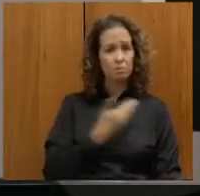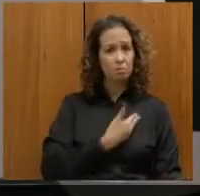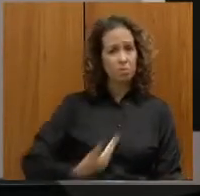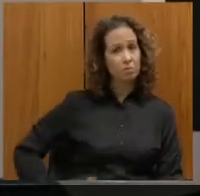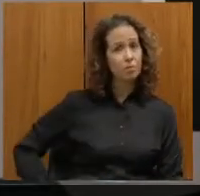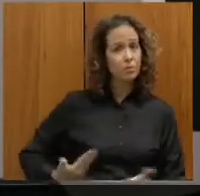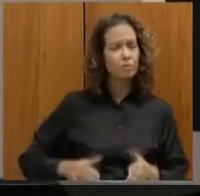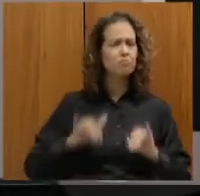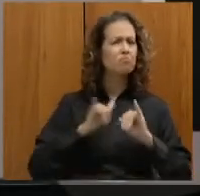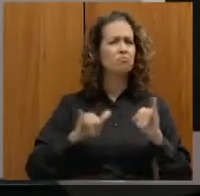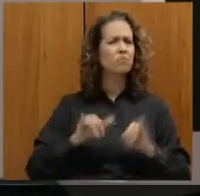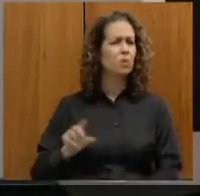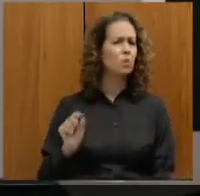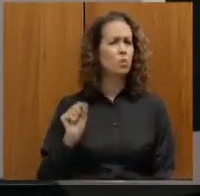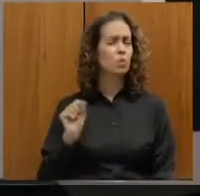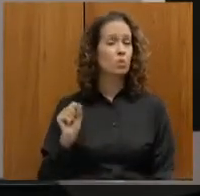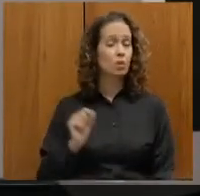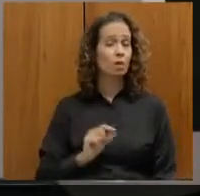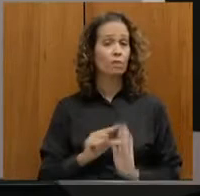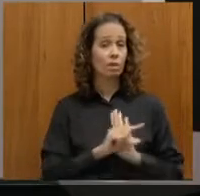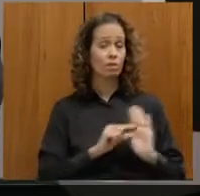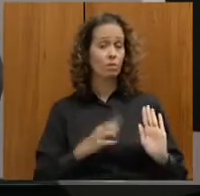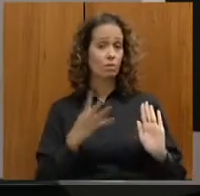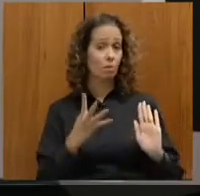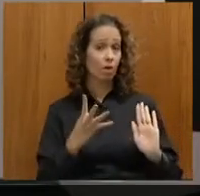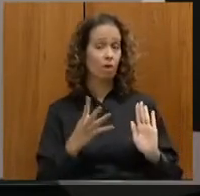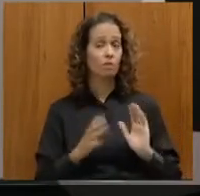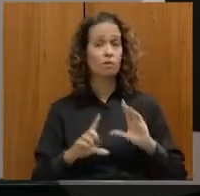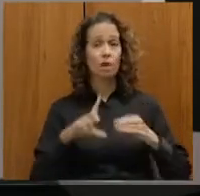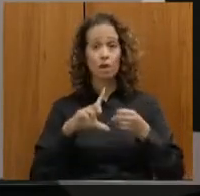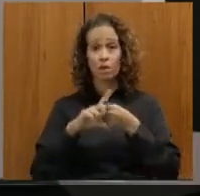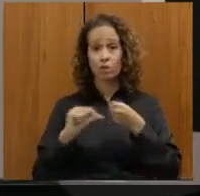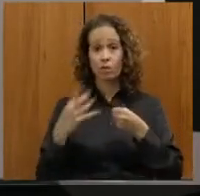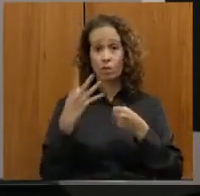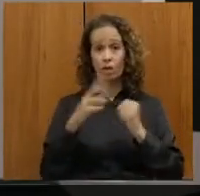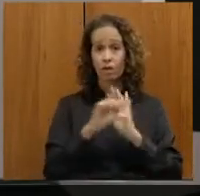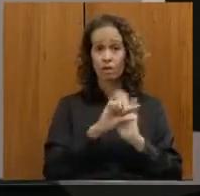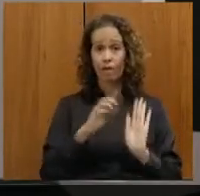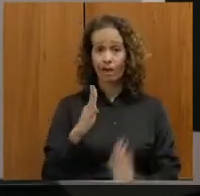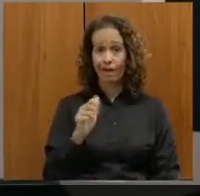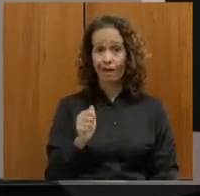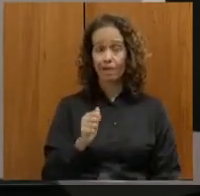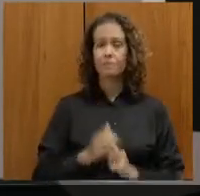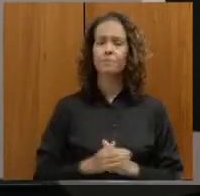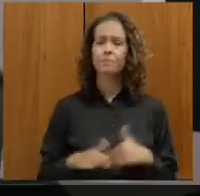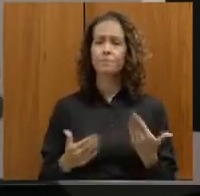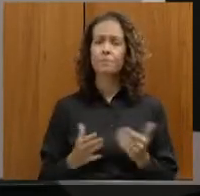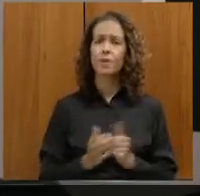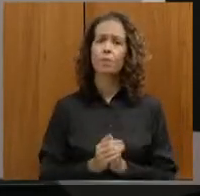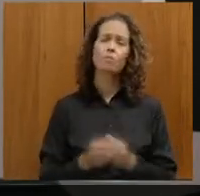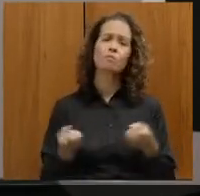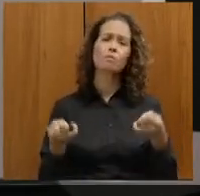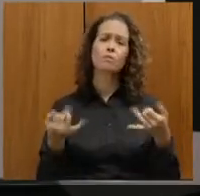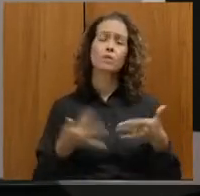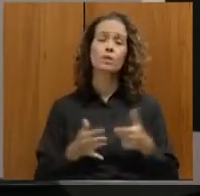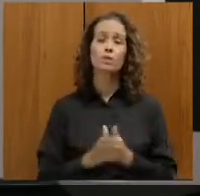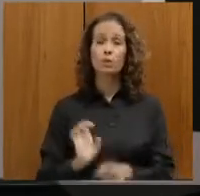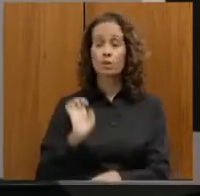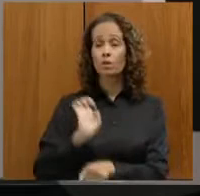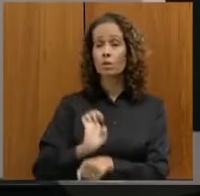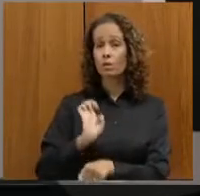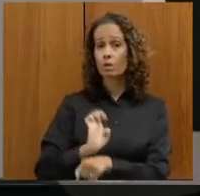diz o seguinte o artigo 4º a deferido o pedido de adesão região operação fiscal o